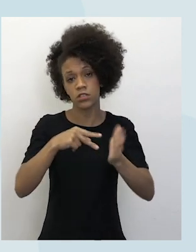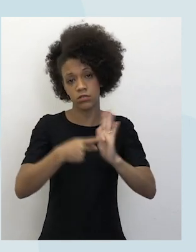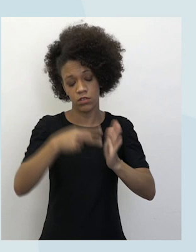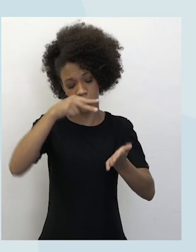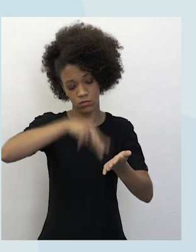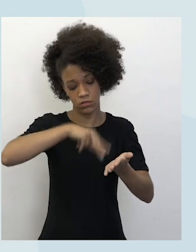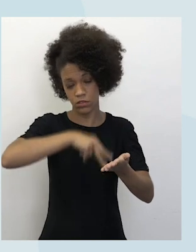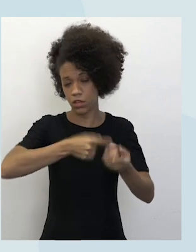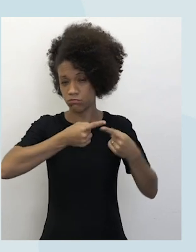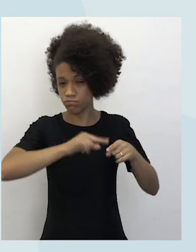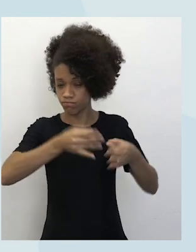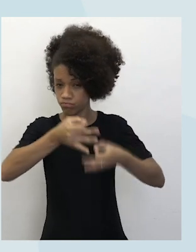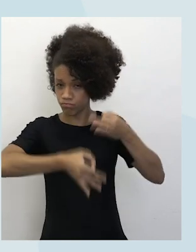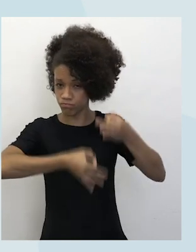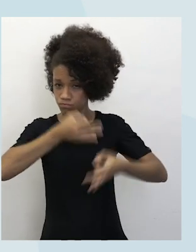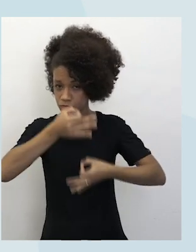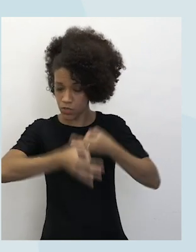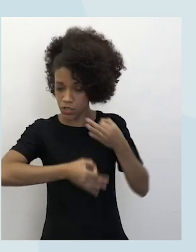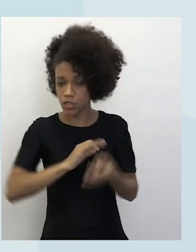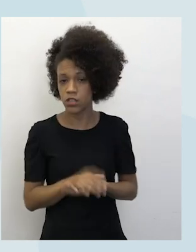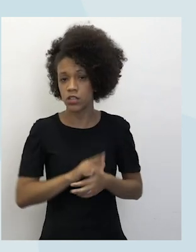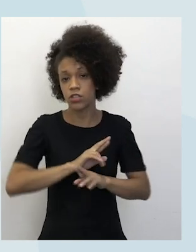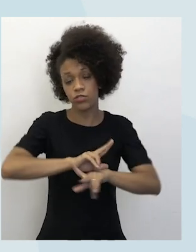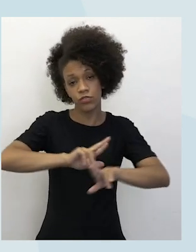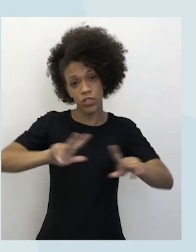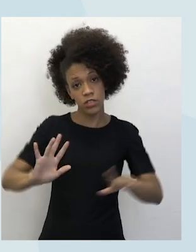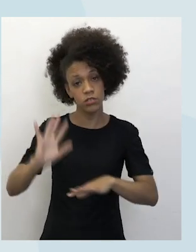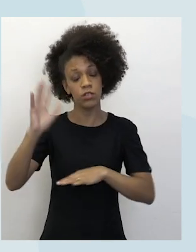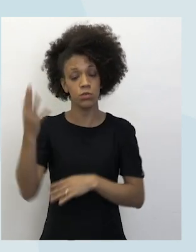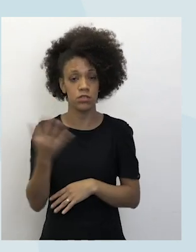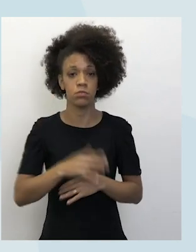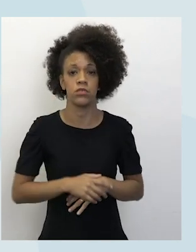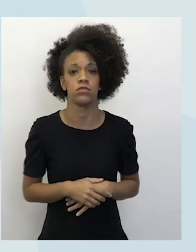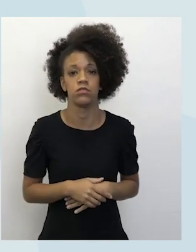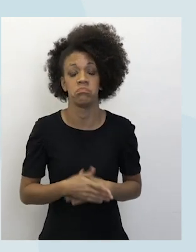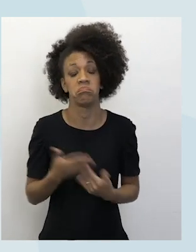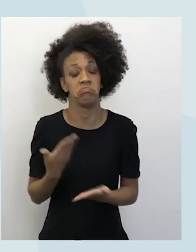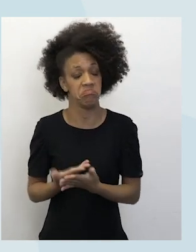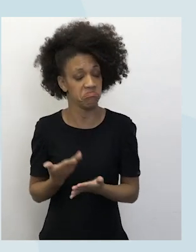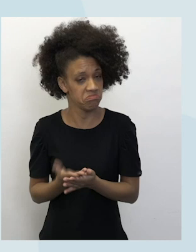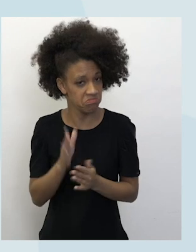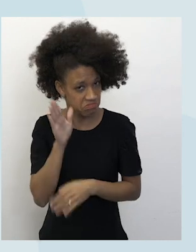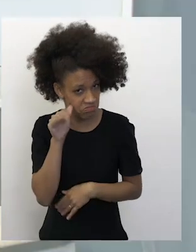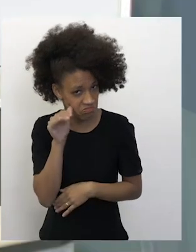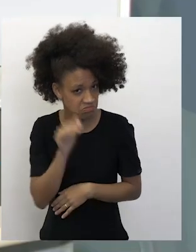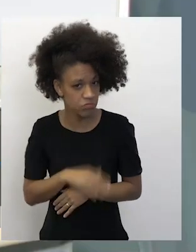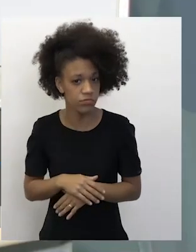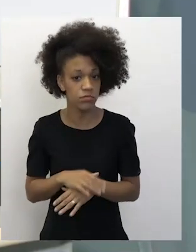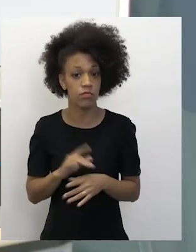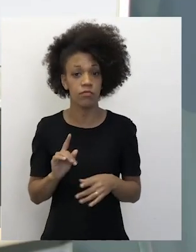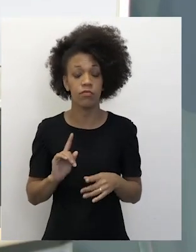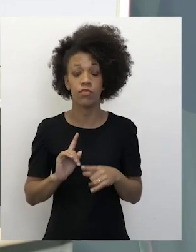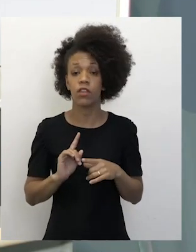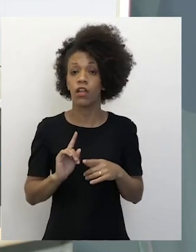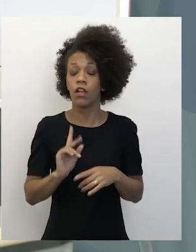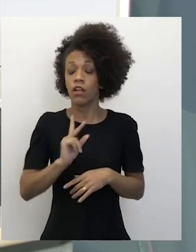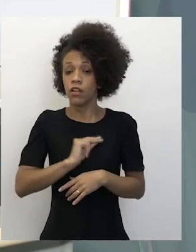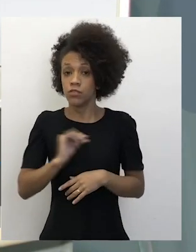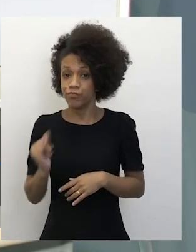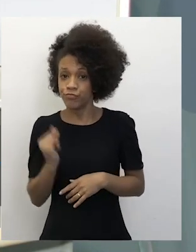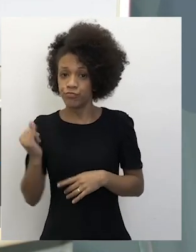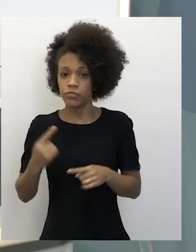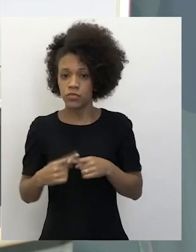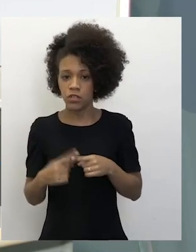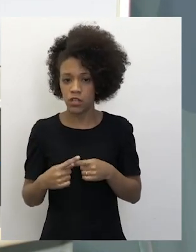de leituras críticas em diferentes situações essa aula hoje eu tô curiosa fala importante porque quando você atribui